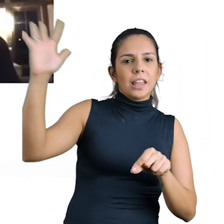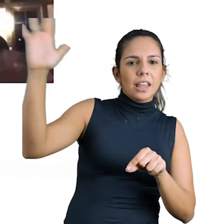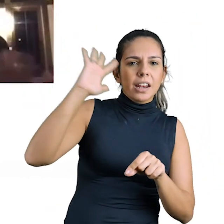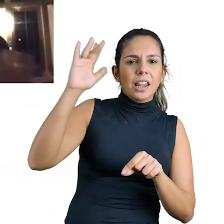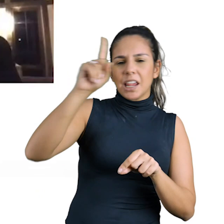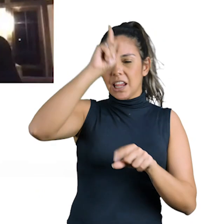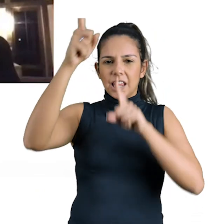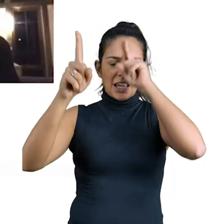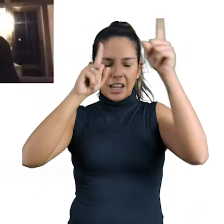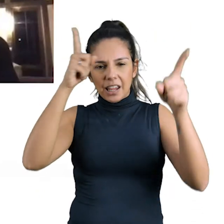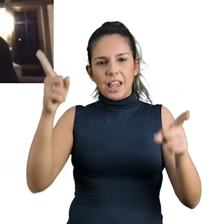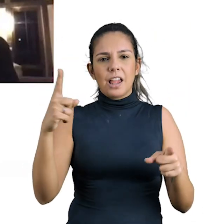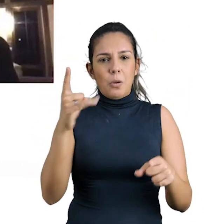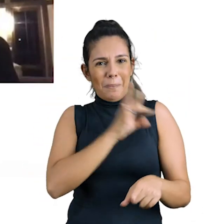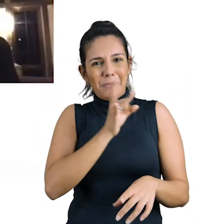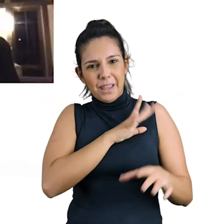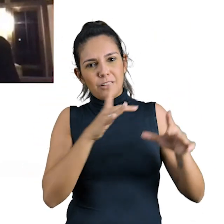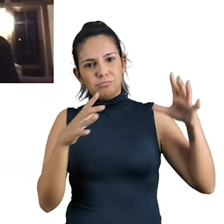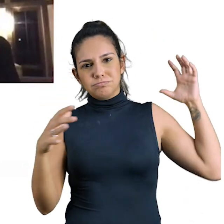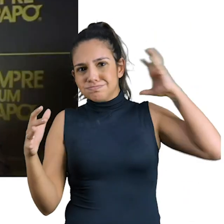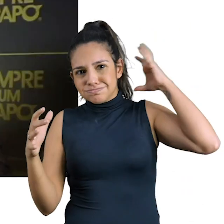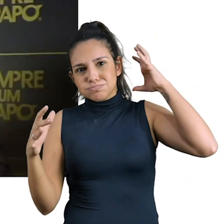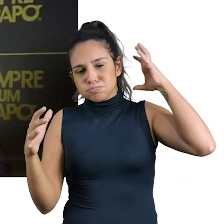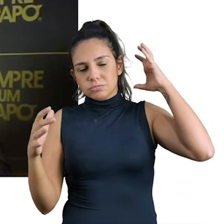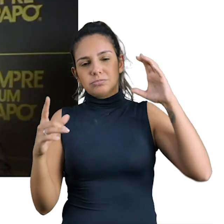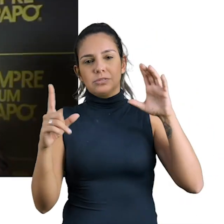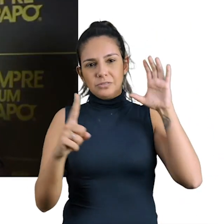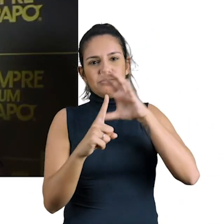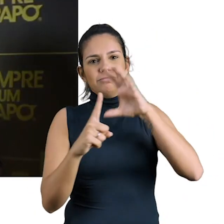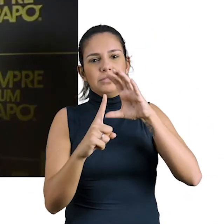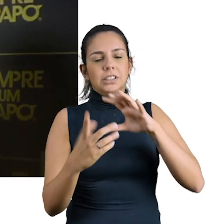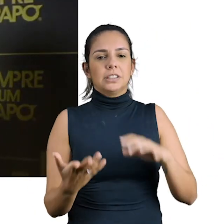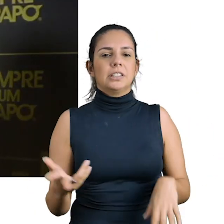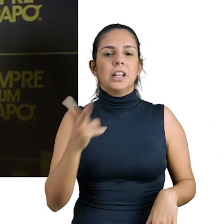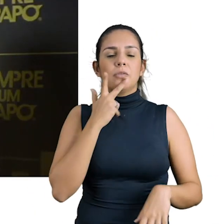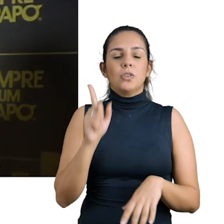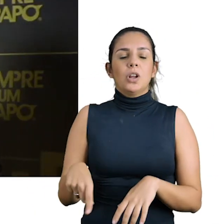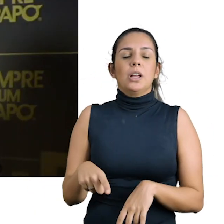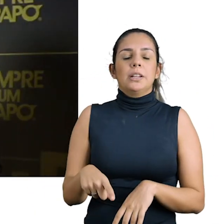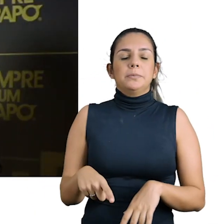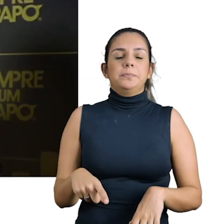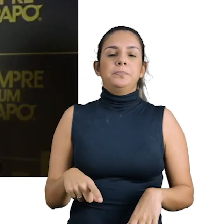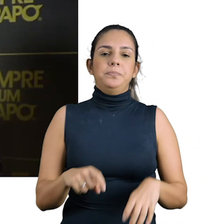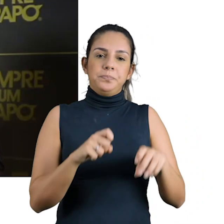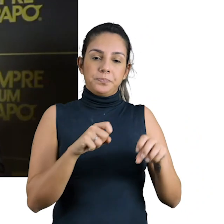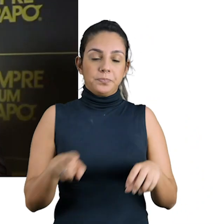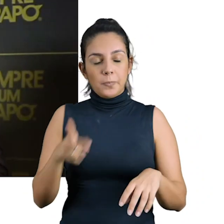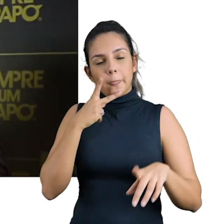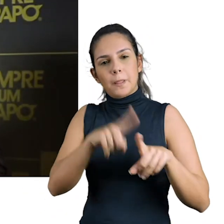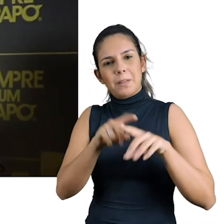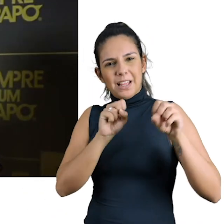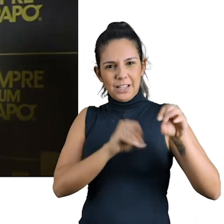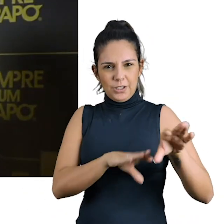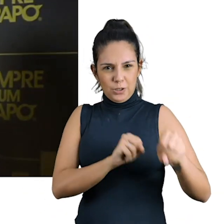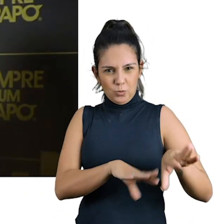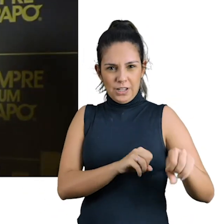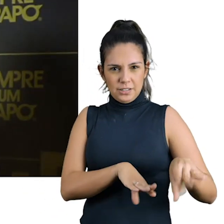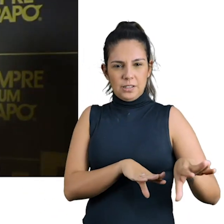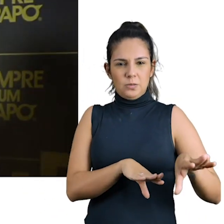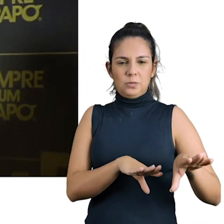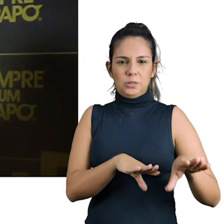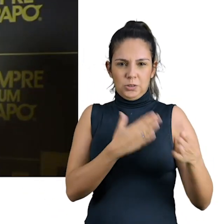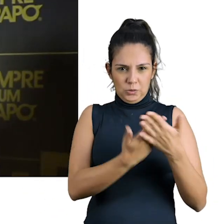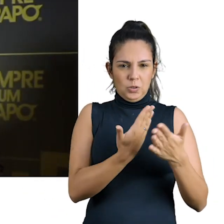você quer criar, não é verdade? Do ponto de vista da educação, Lili, a coisa me parece um pouco